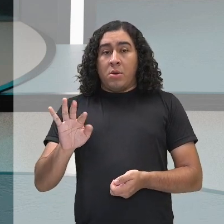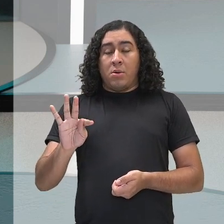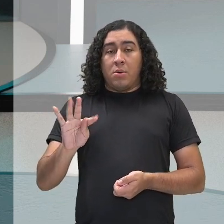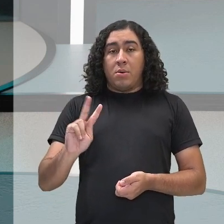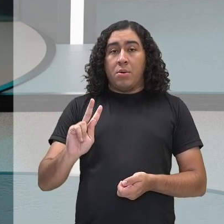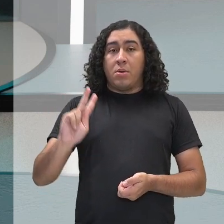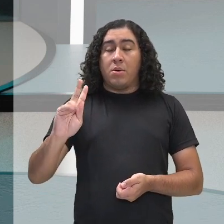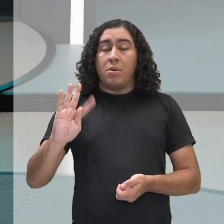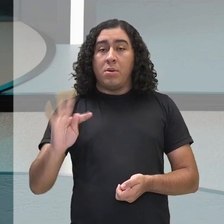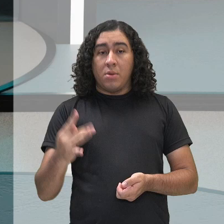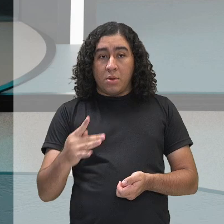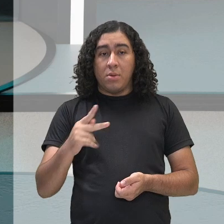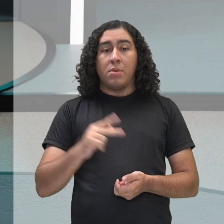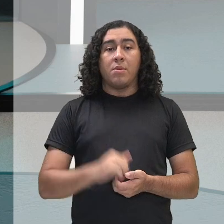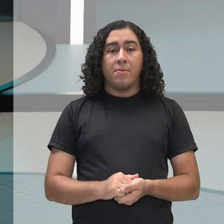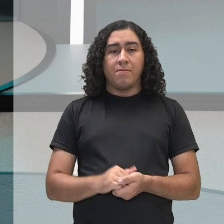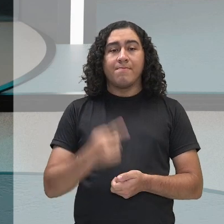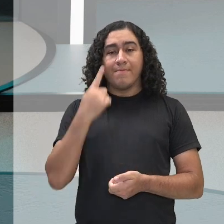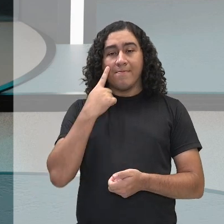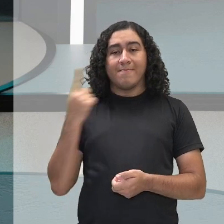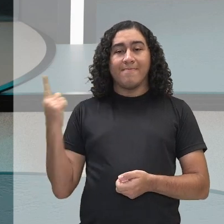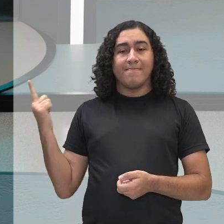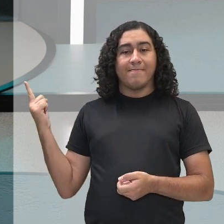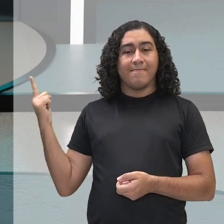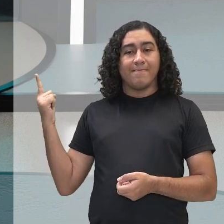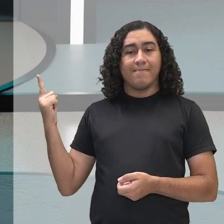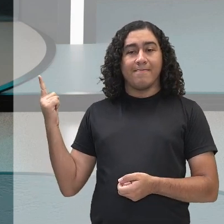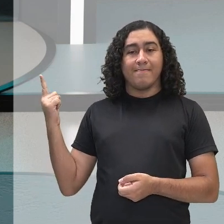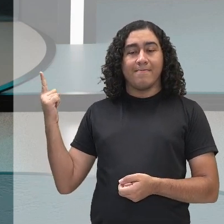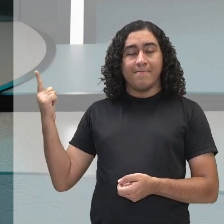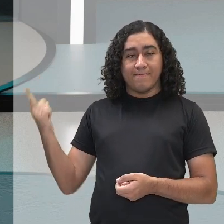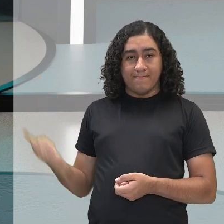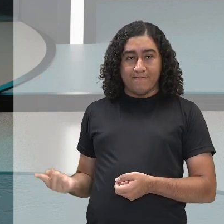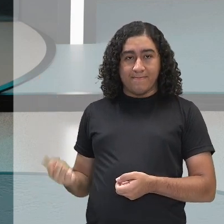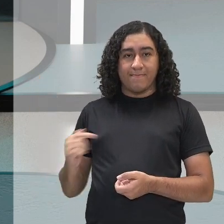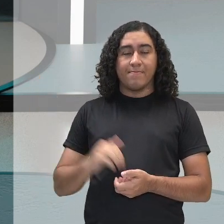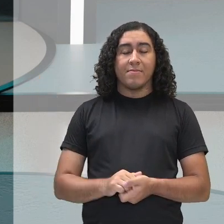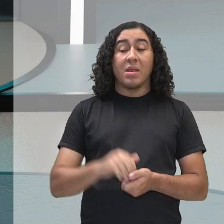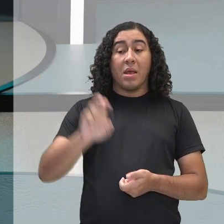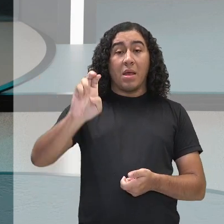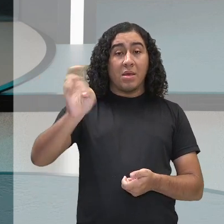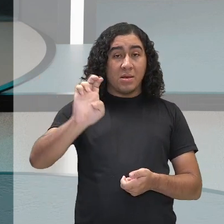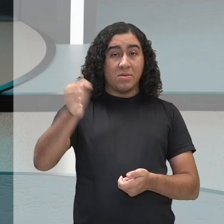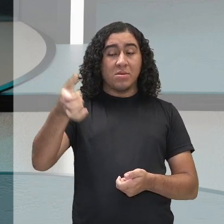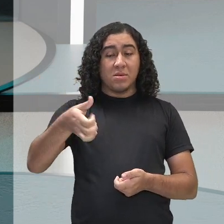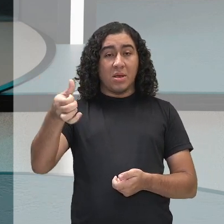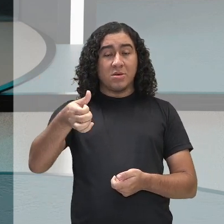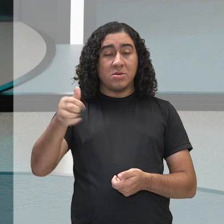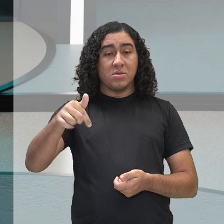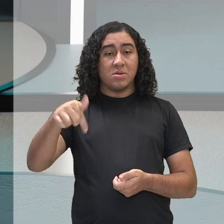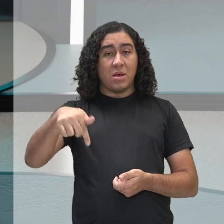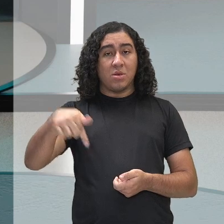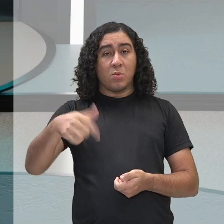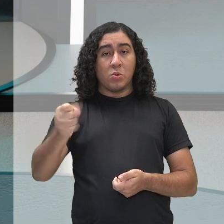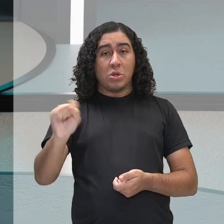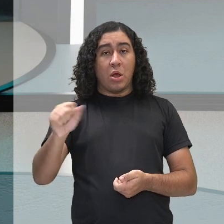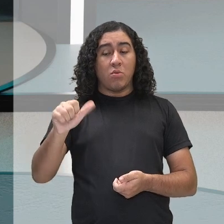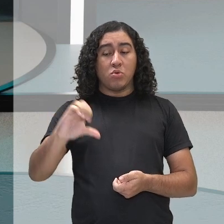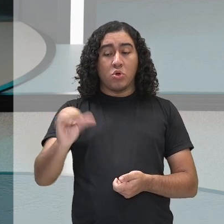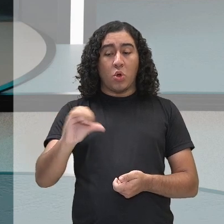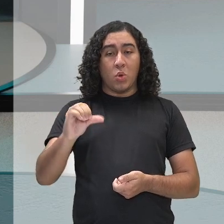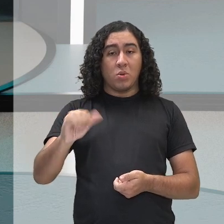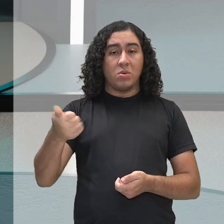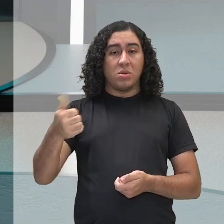seventh, eighth, ninth, tenth. Então, quinto, sexto, sétimo, oitavo, nono e